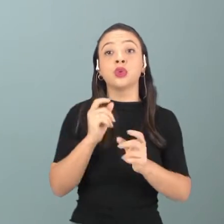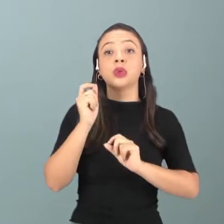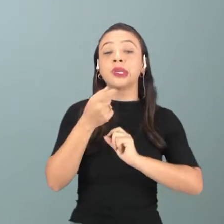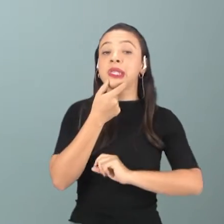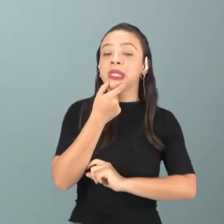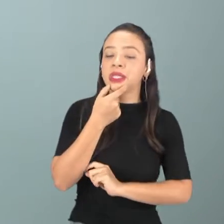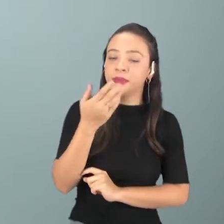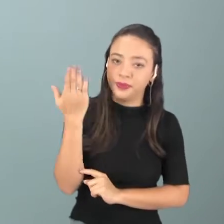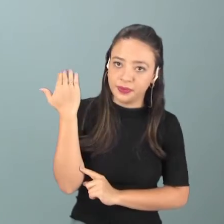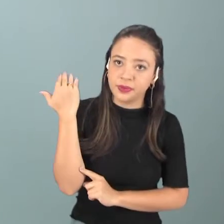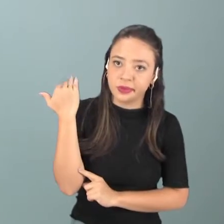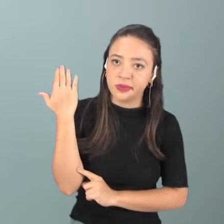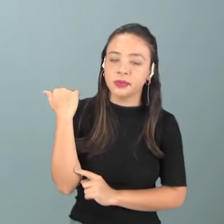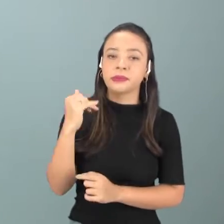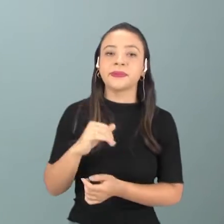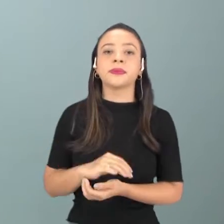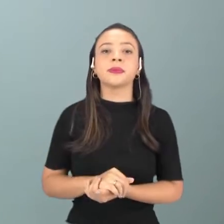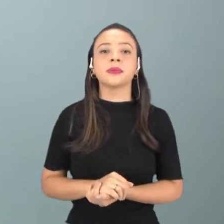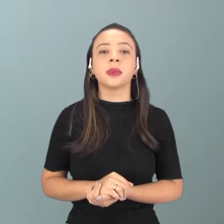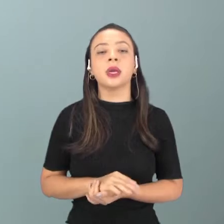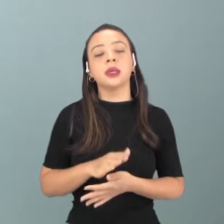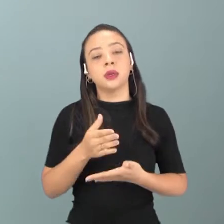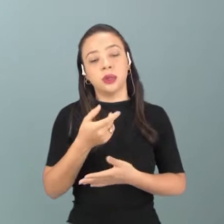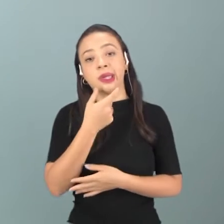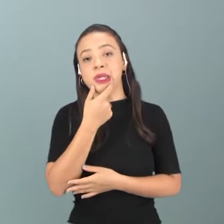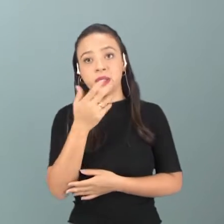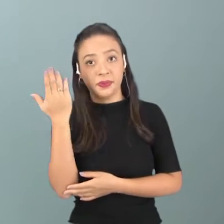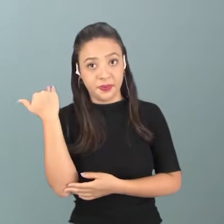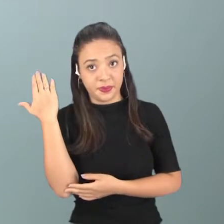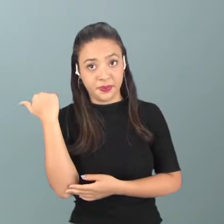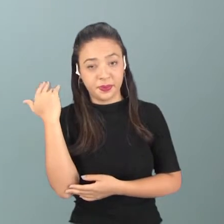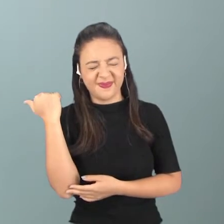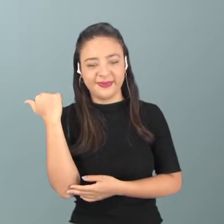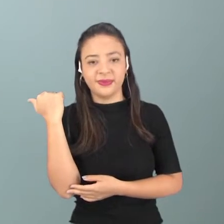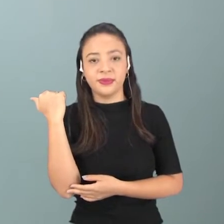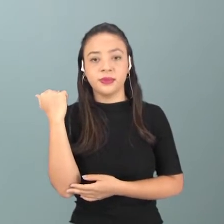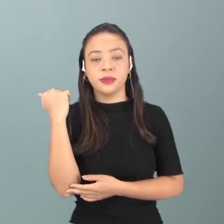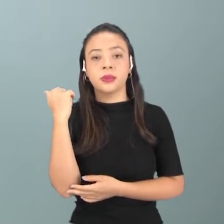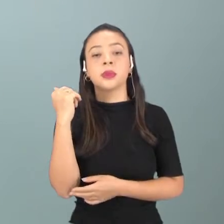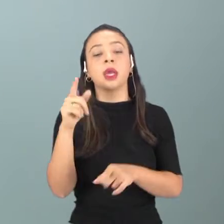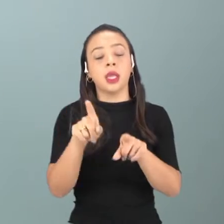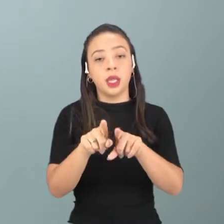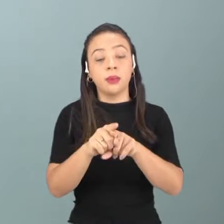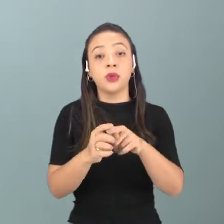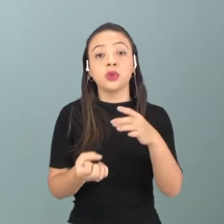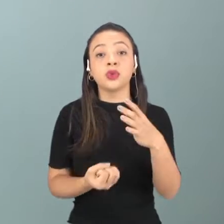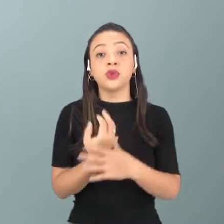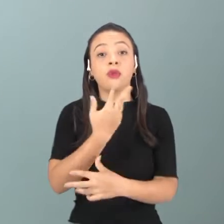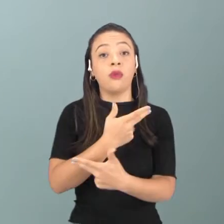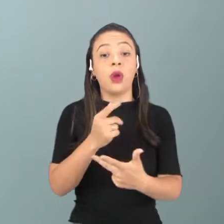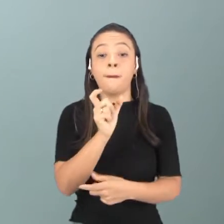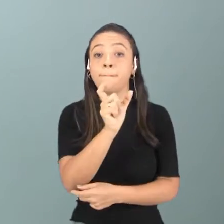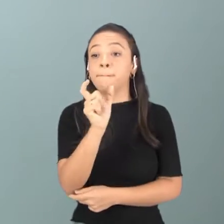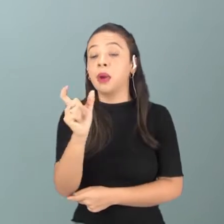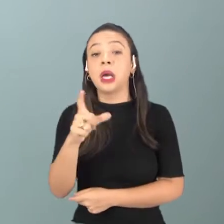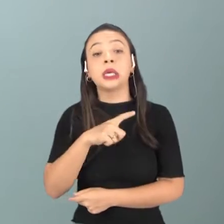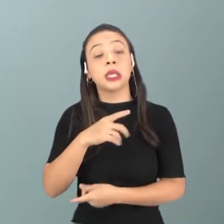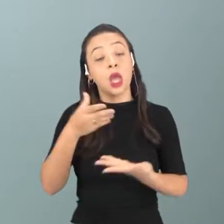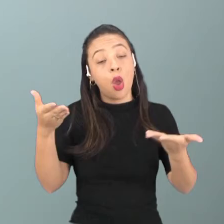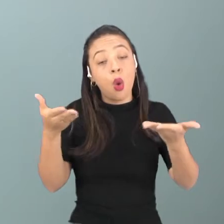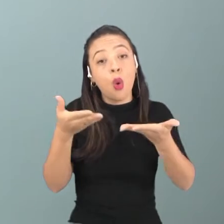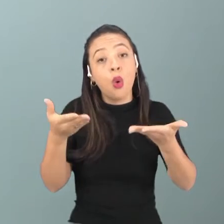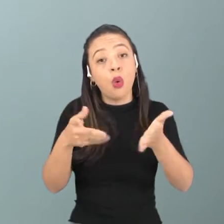inglês antigo. Nessa época do inglês antigo, pessoal, já passou a existir muitas das palavras que nós usamos hoje no